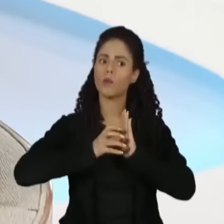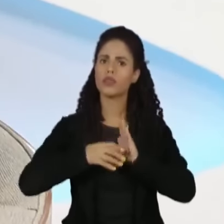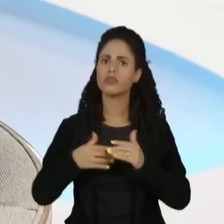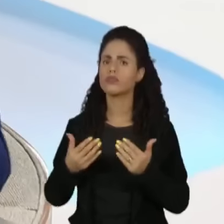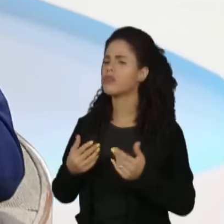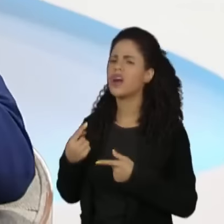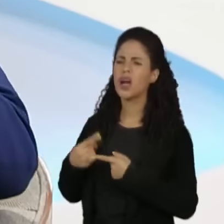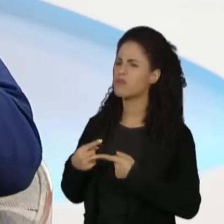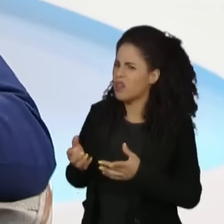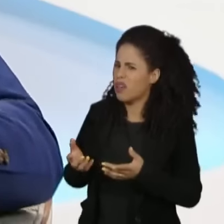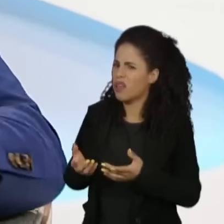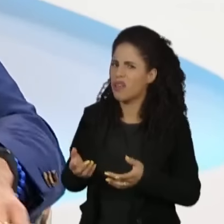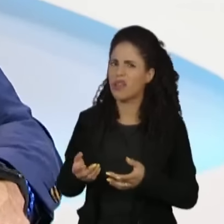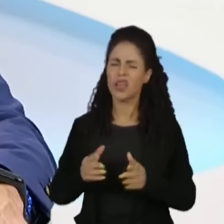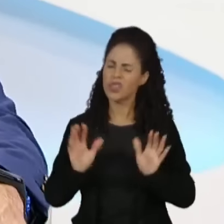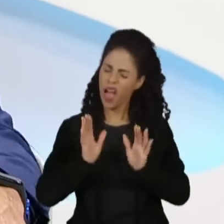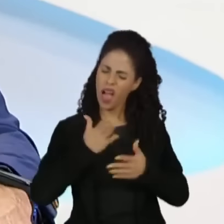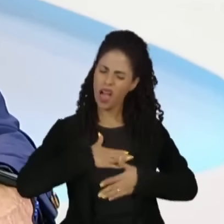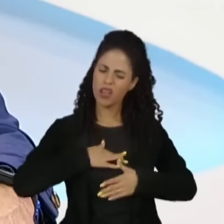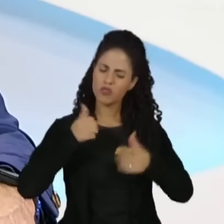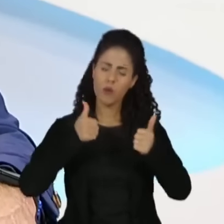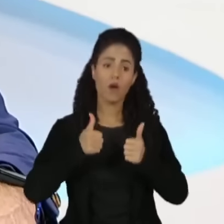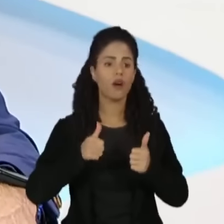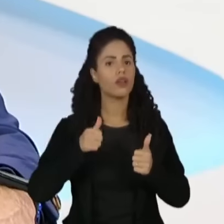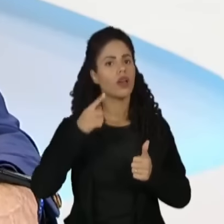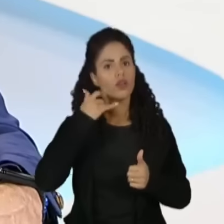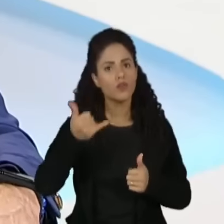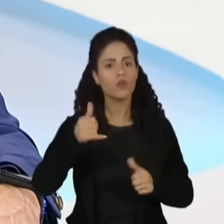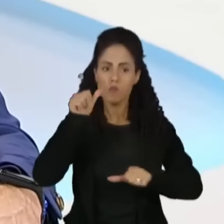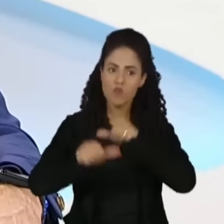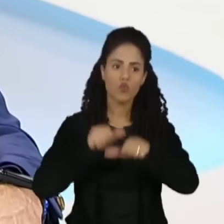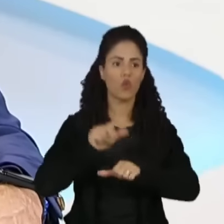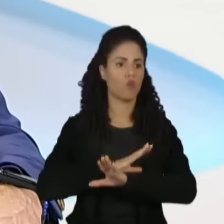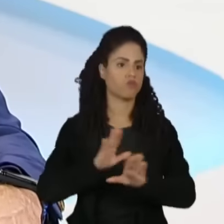Eu falei, cuidado não, tá tudo certo. E aí, acabou que a gente migrou de última hora. Foi de última hora mesmo.